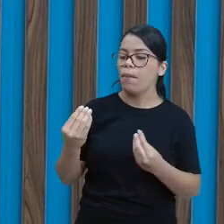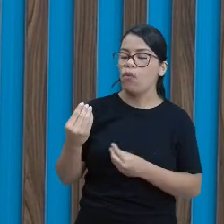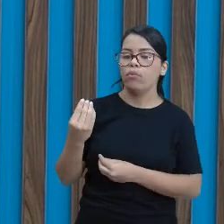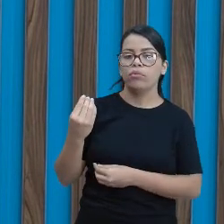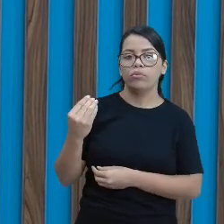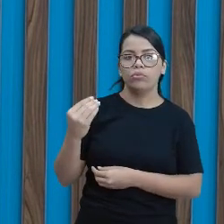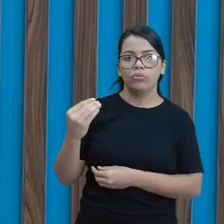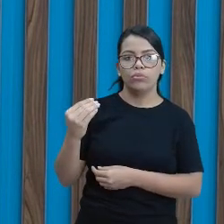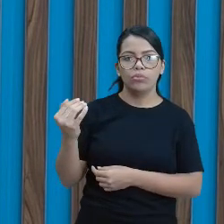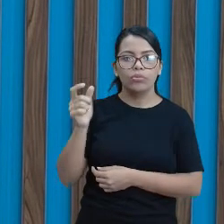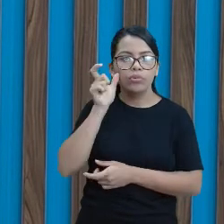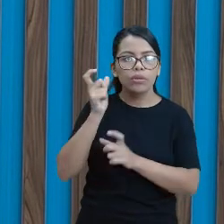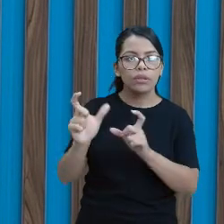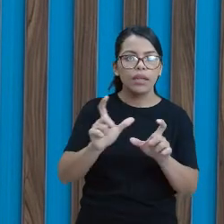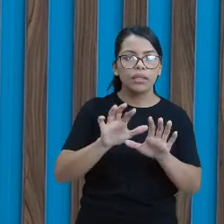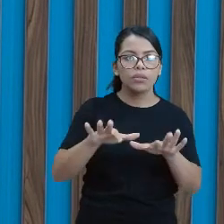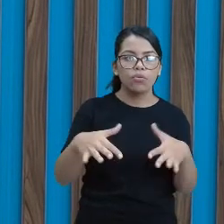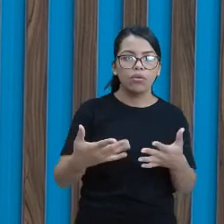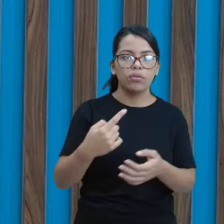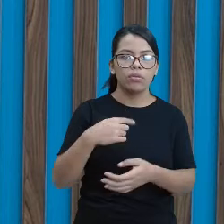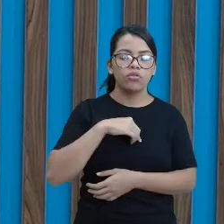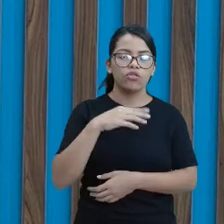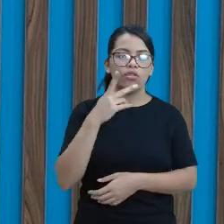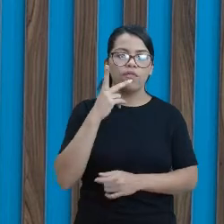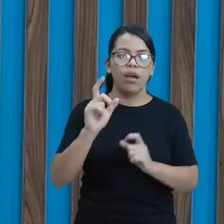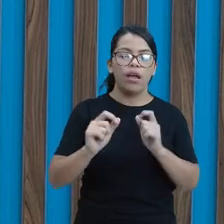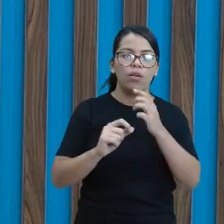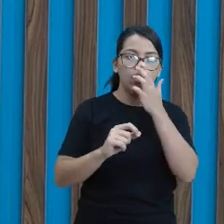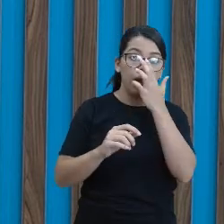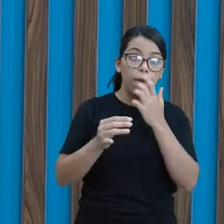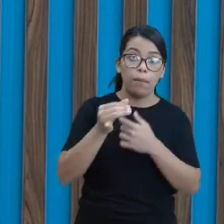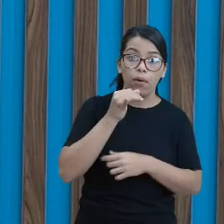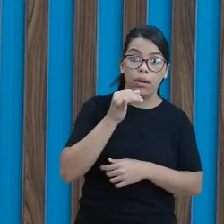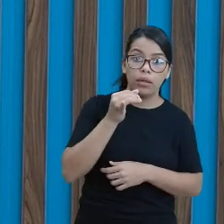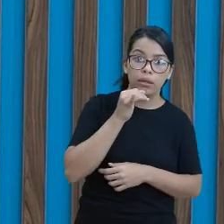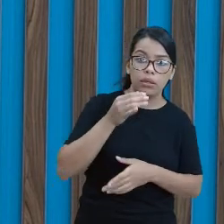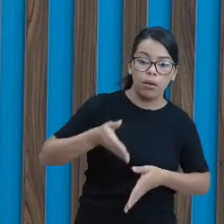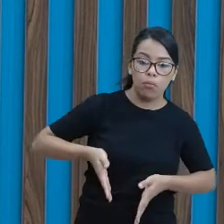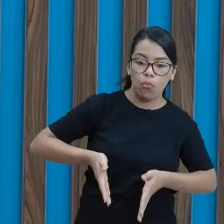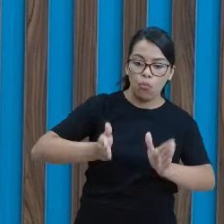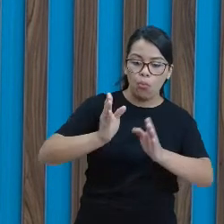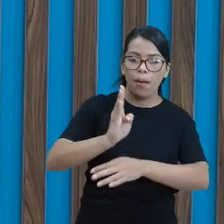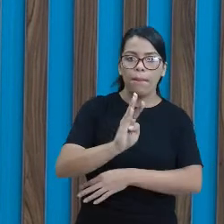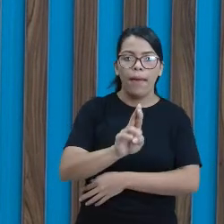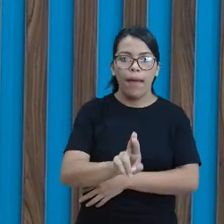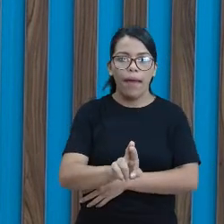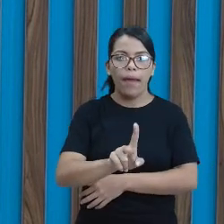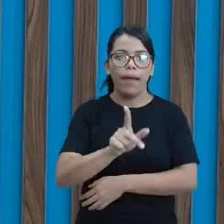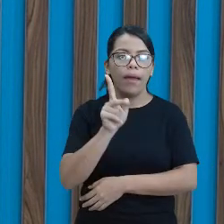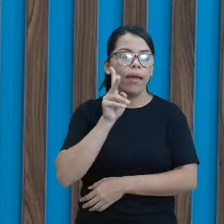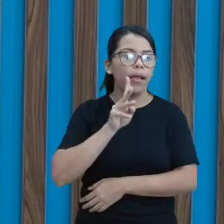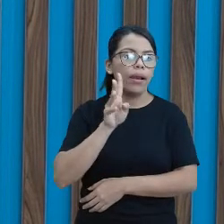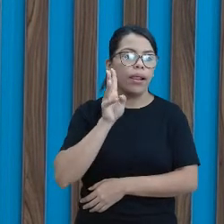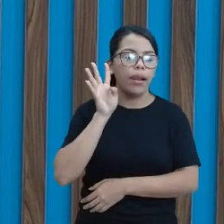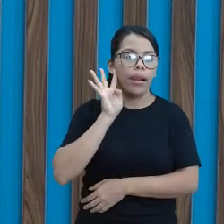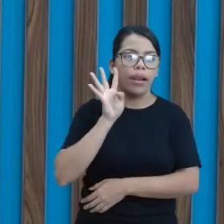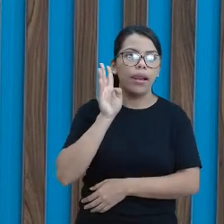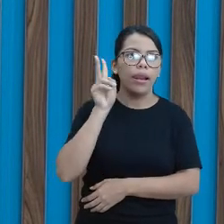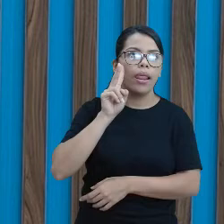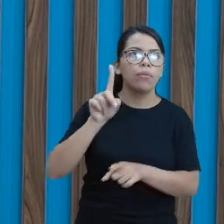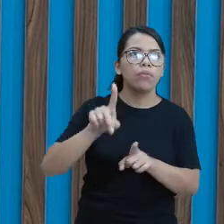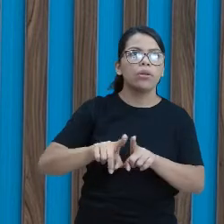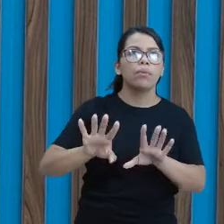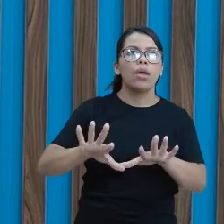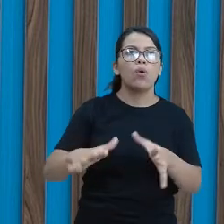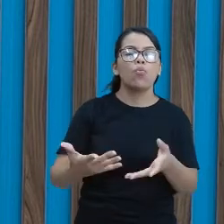coloca, né, que um rio, aí eu já lembro de uma BR, né? Eu lembro também do homem construir cercas, às